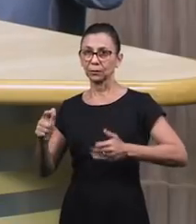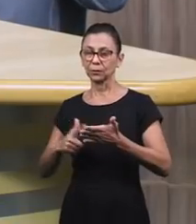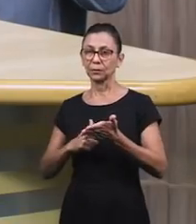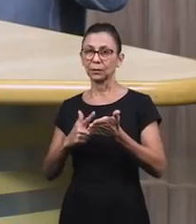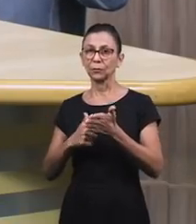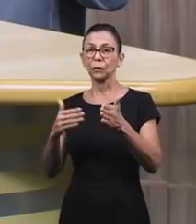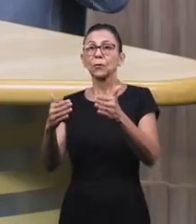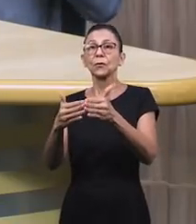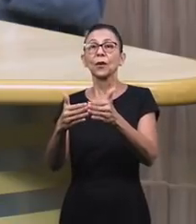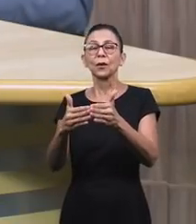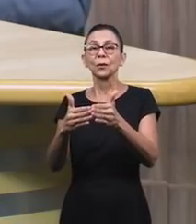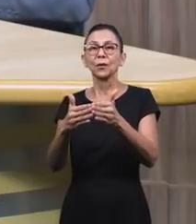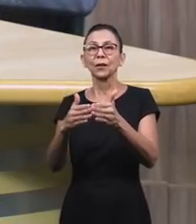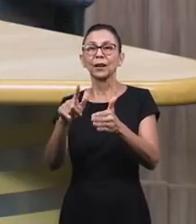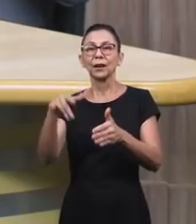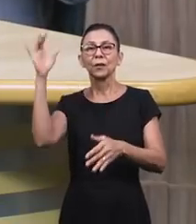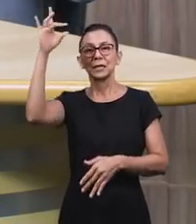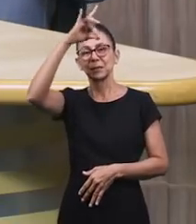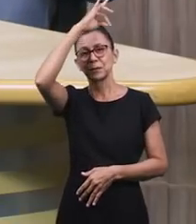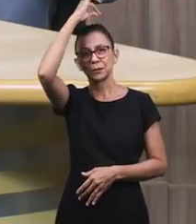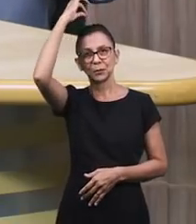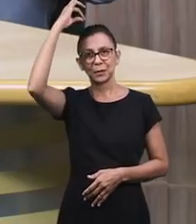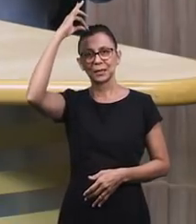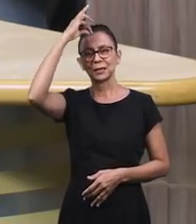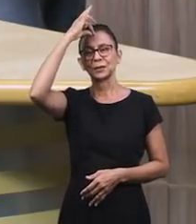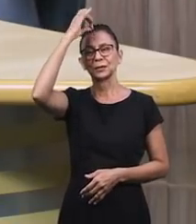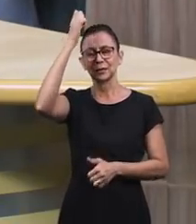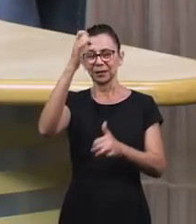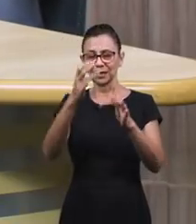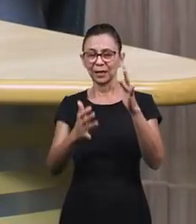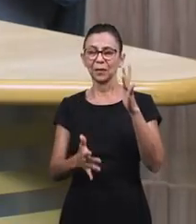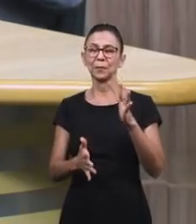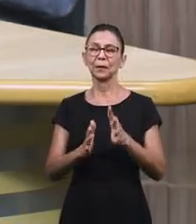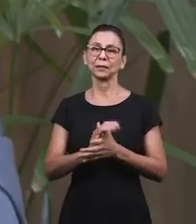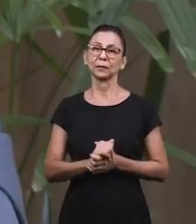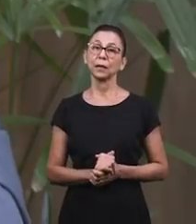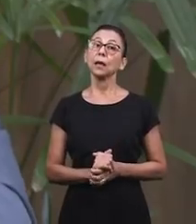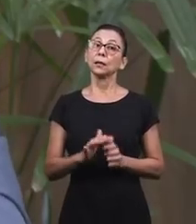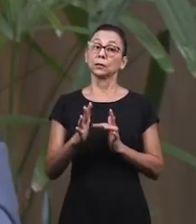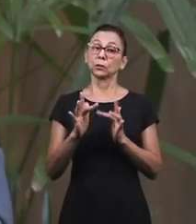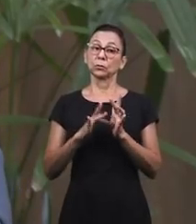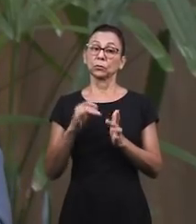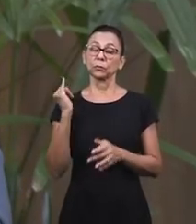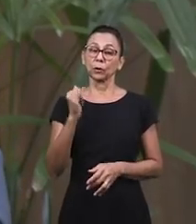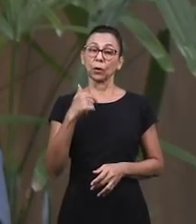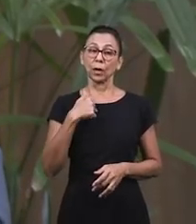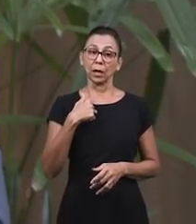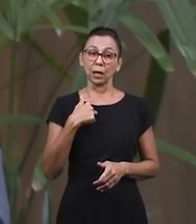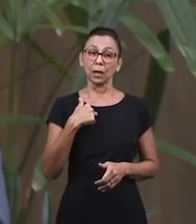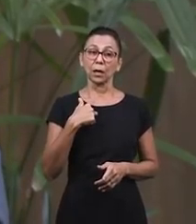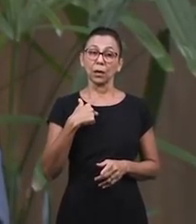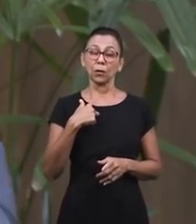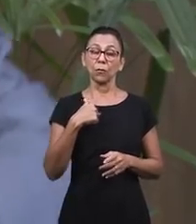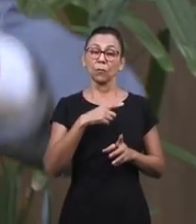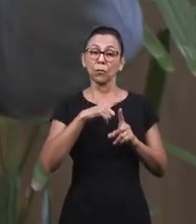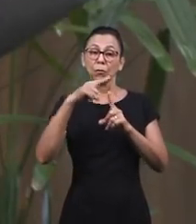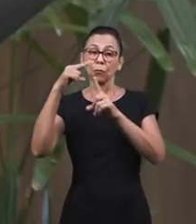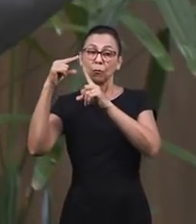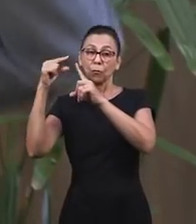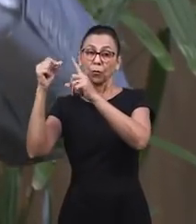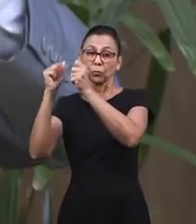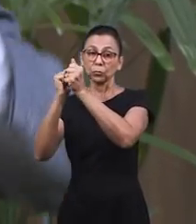O derramar. Deus, eu não vos deixarei órfãos, vou para o Pai, mas ó, o meu Espírito vai ficar aqui como penhor da vossa